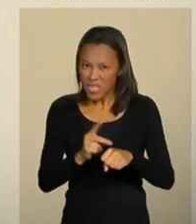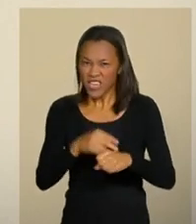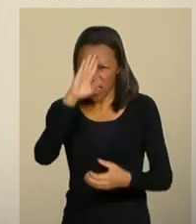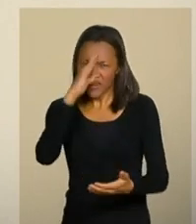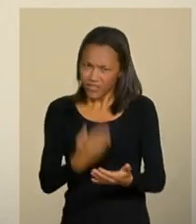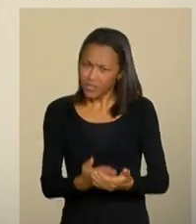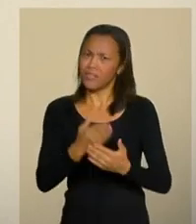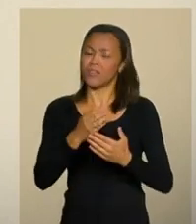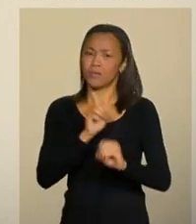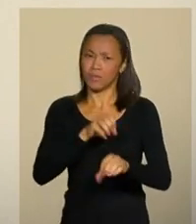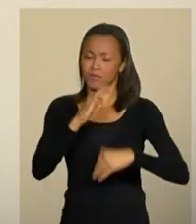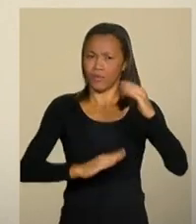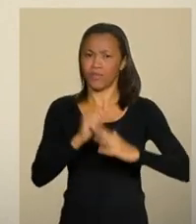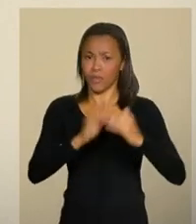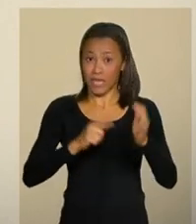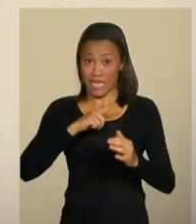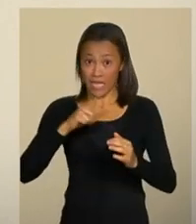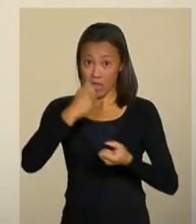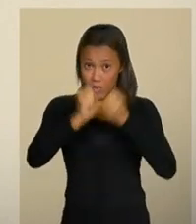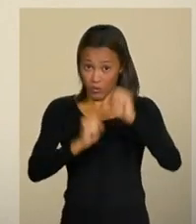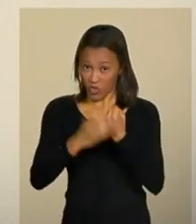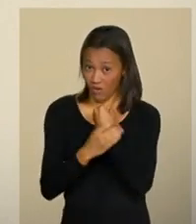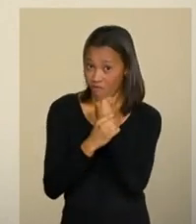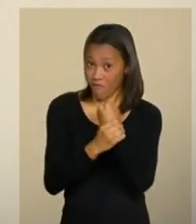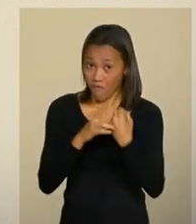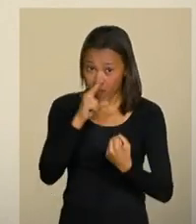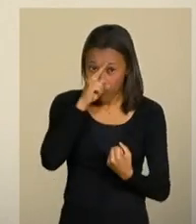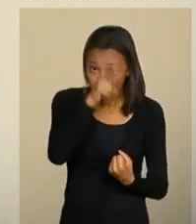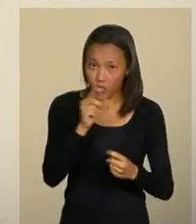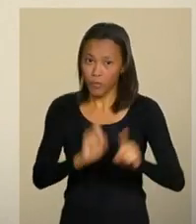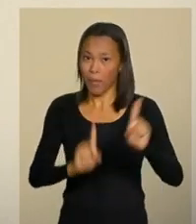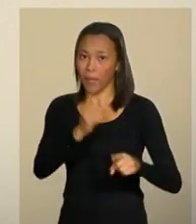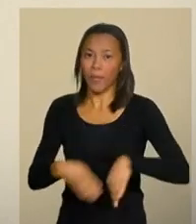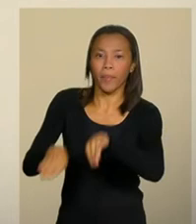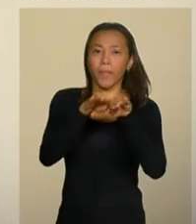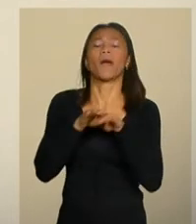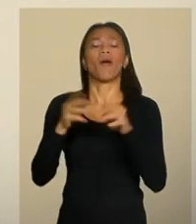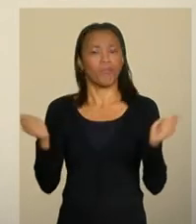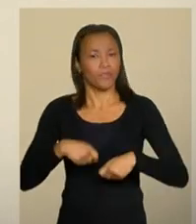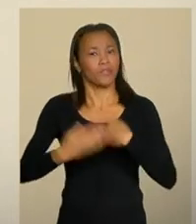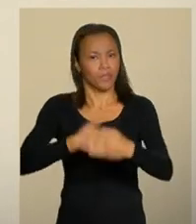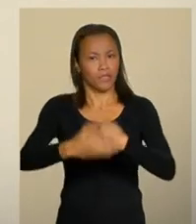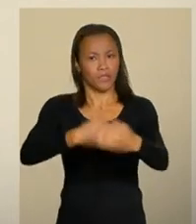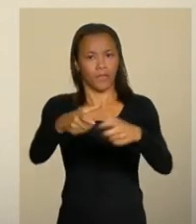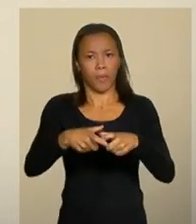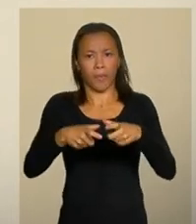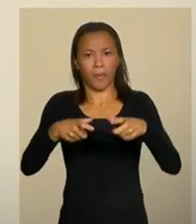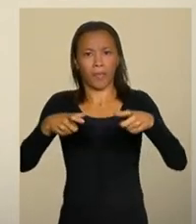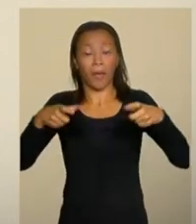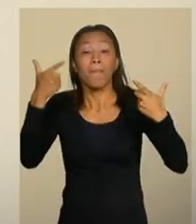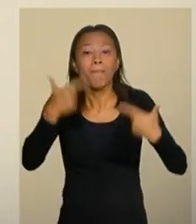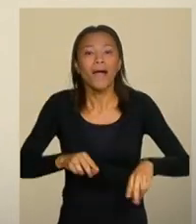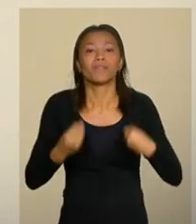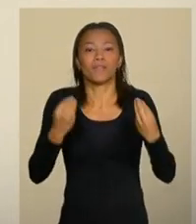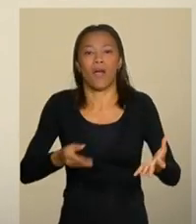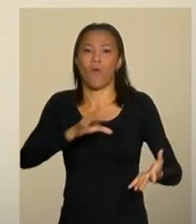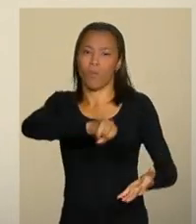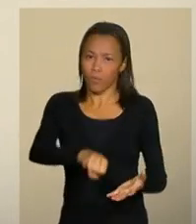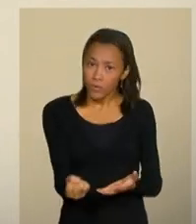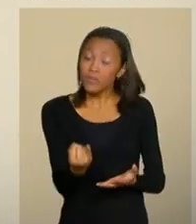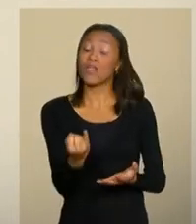profissional e que tem uma indústria forte e competitiva consegue crescer se desenvolver gerar mais